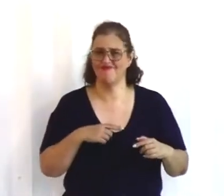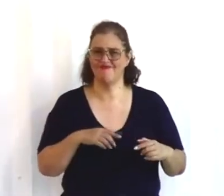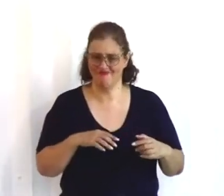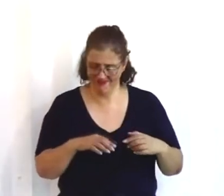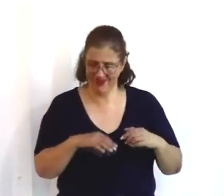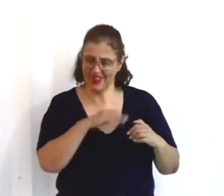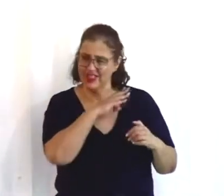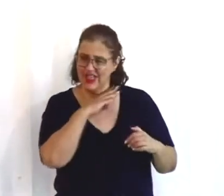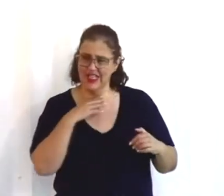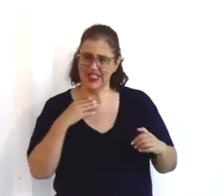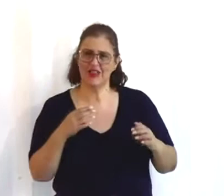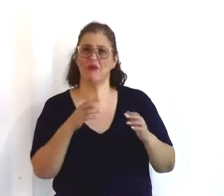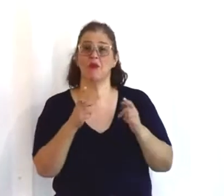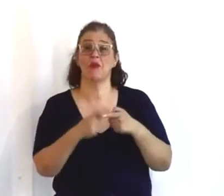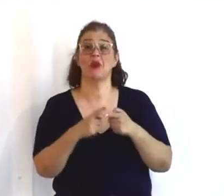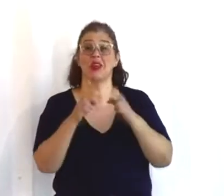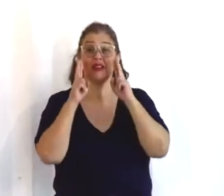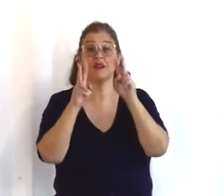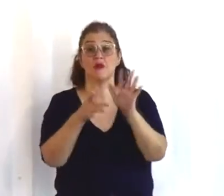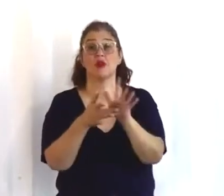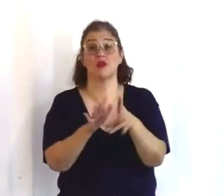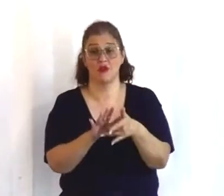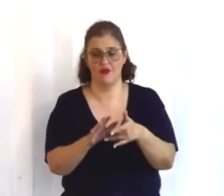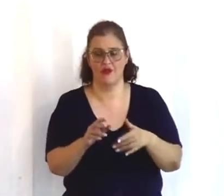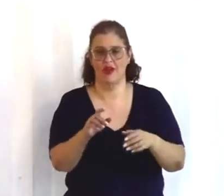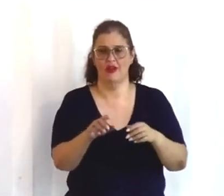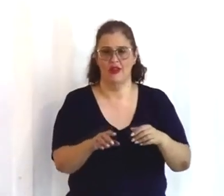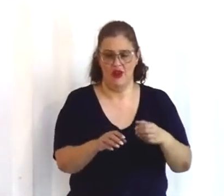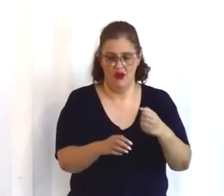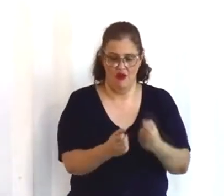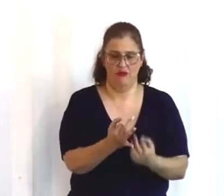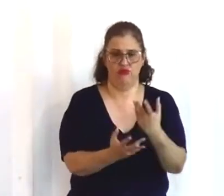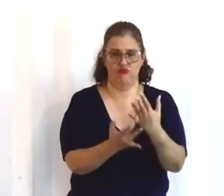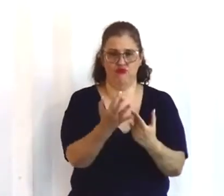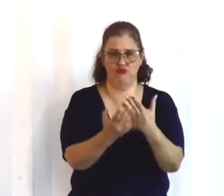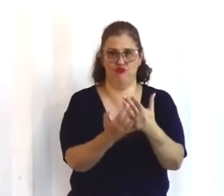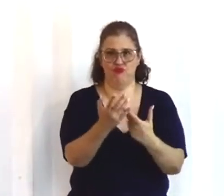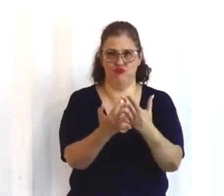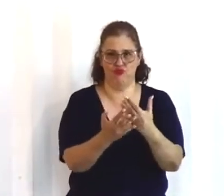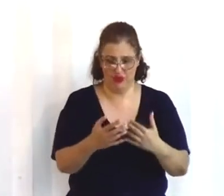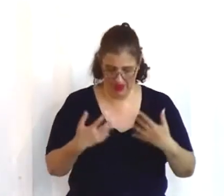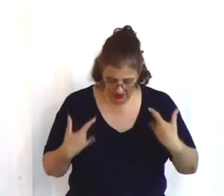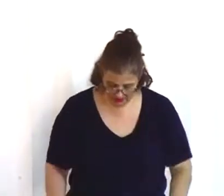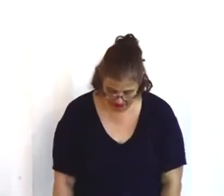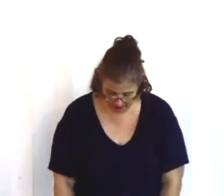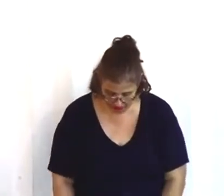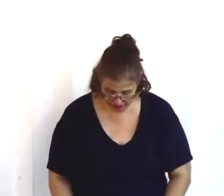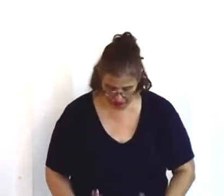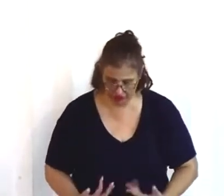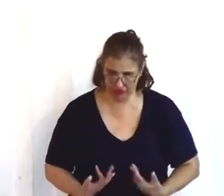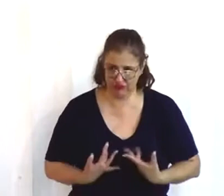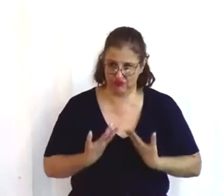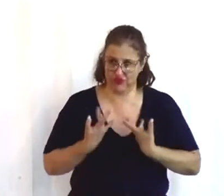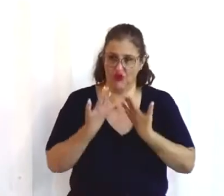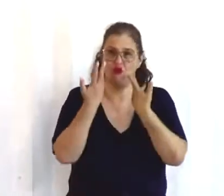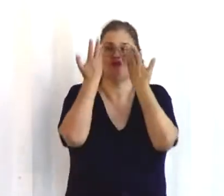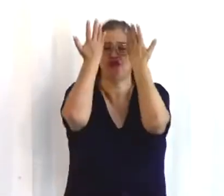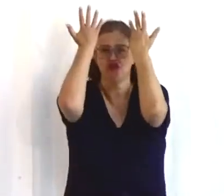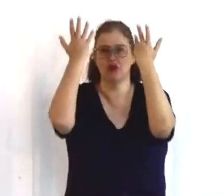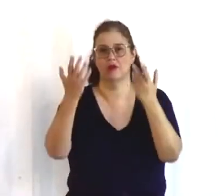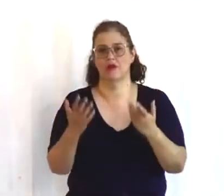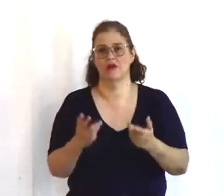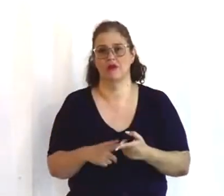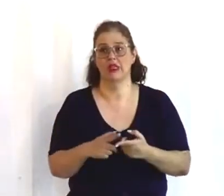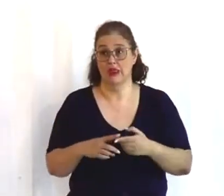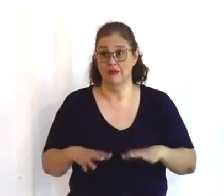causa do testemunho de Jesus. E alguns chegam a dizer que ele falava aos membros da igreja: não neguem a Jesus, sejam fiéis até a morte.